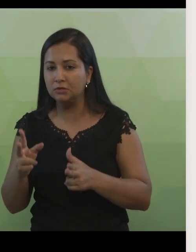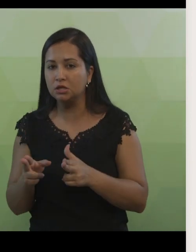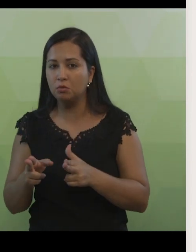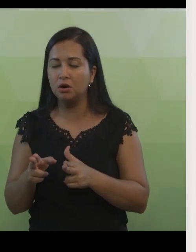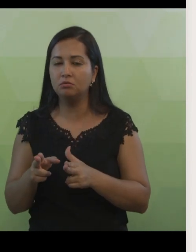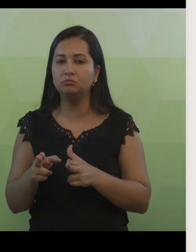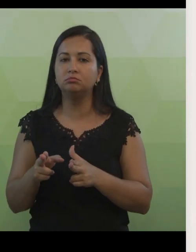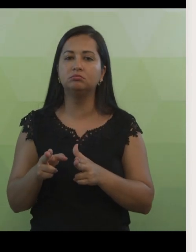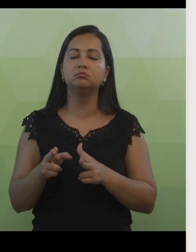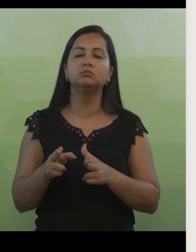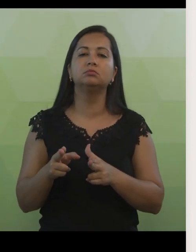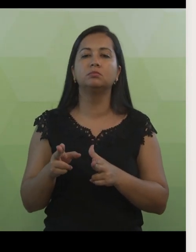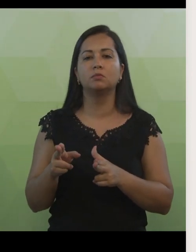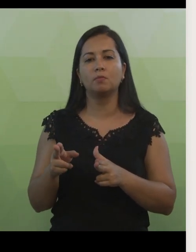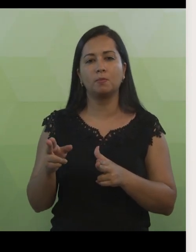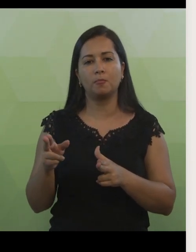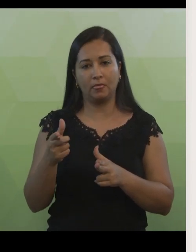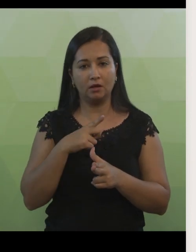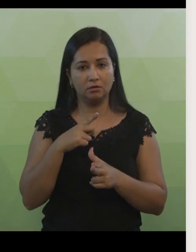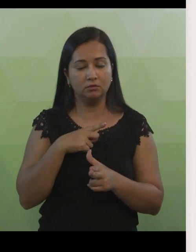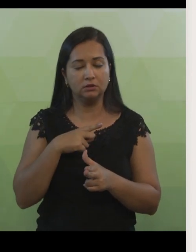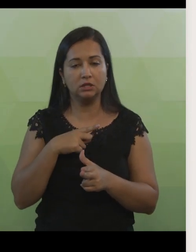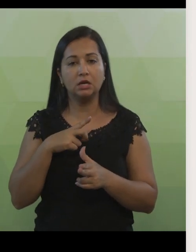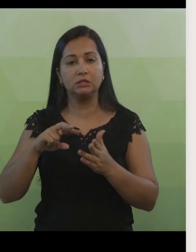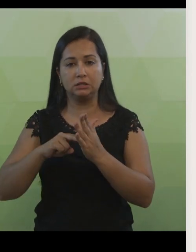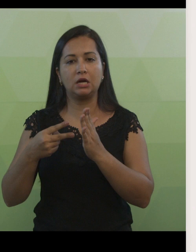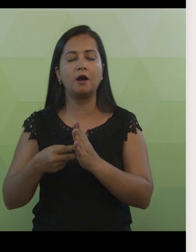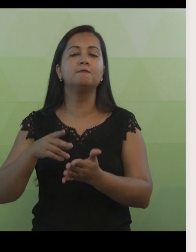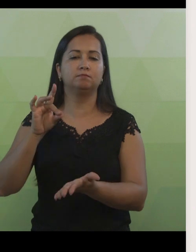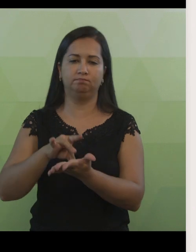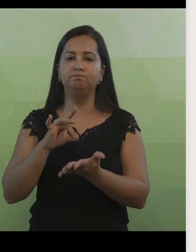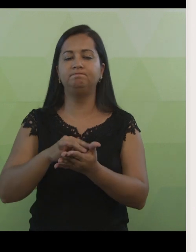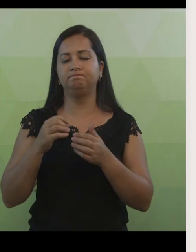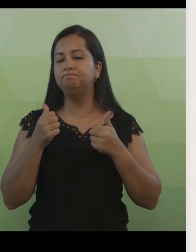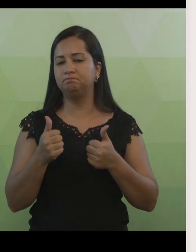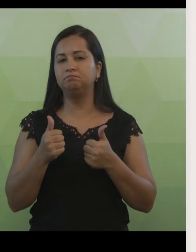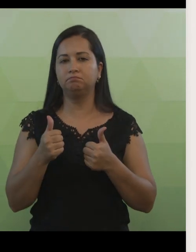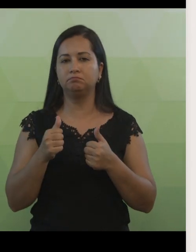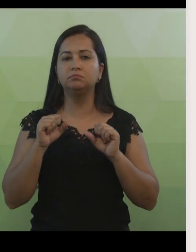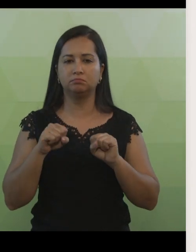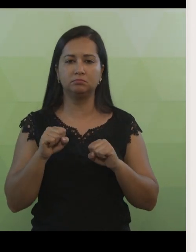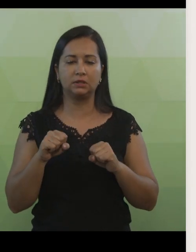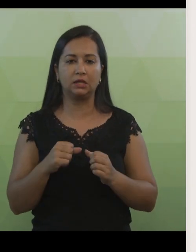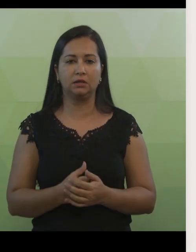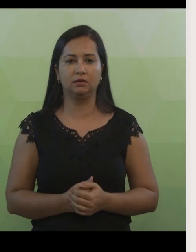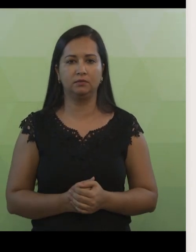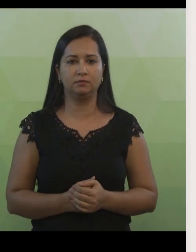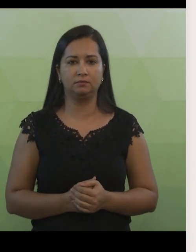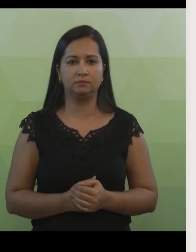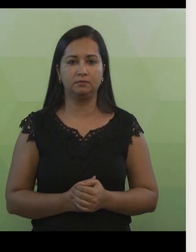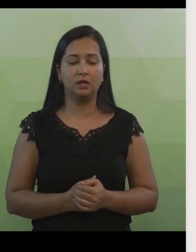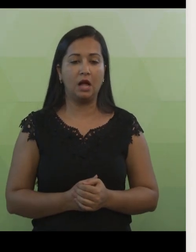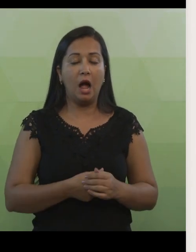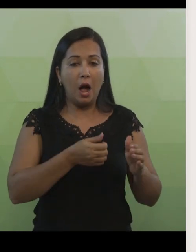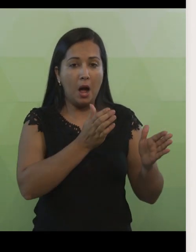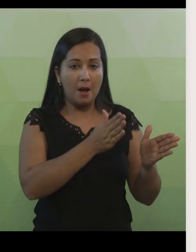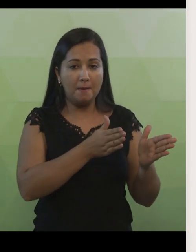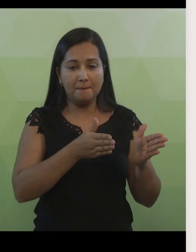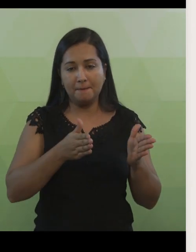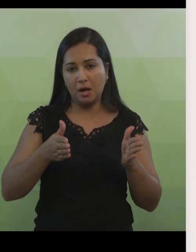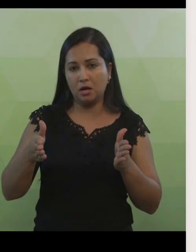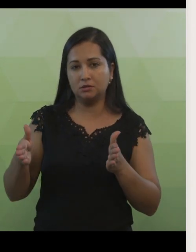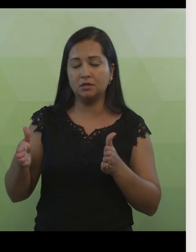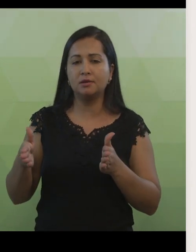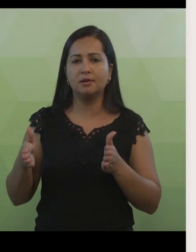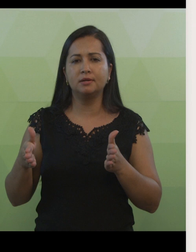a assinatura é válida. Esse processo é análogo como se você fosse